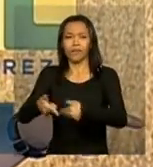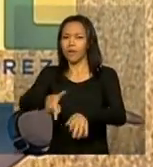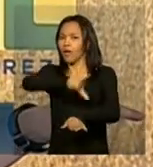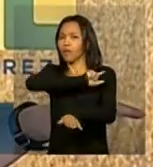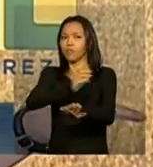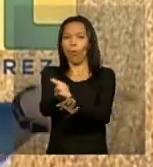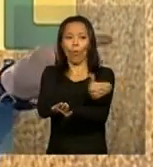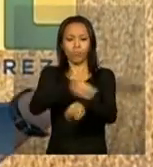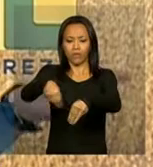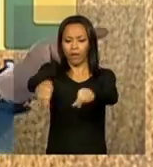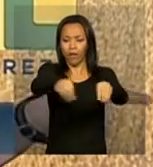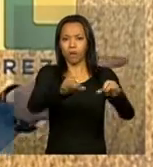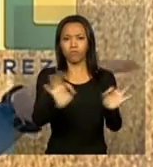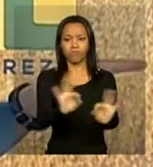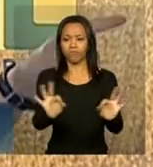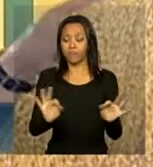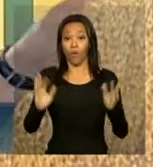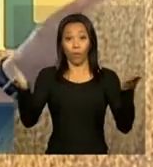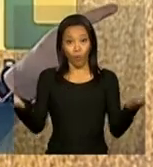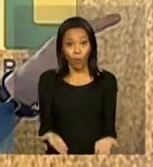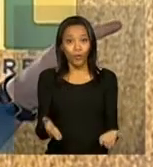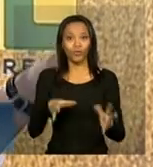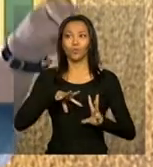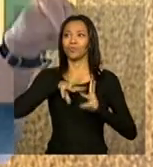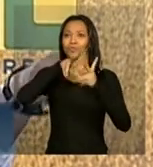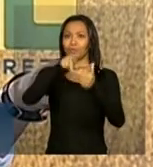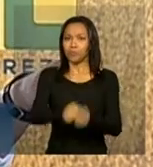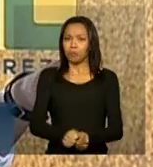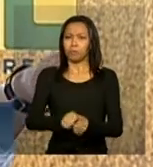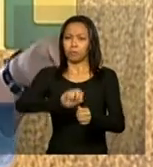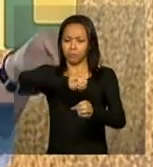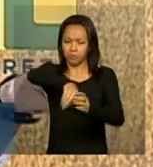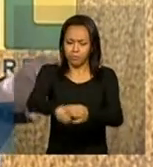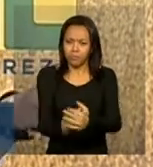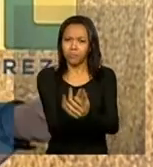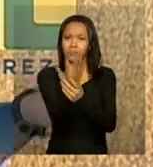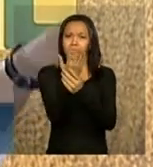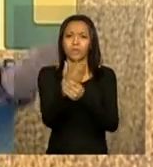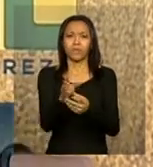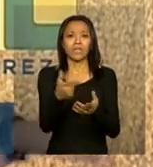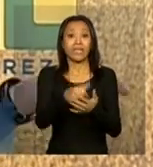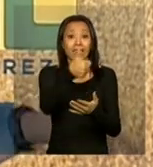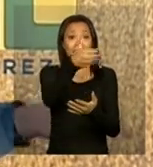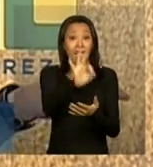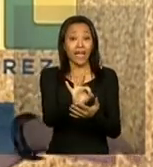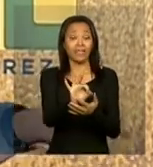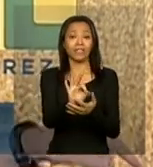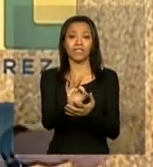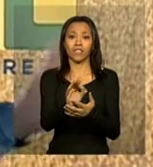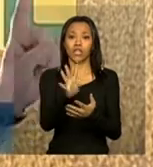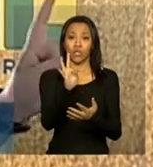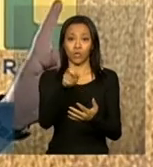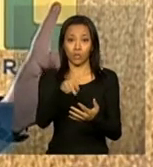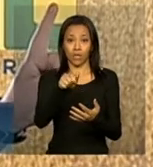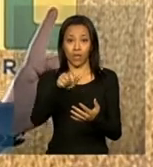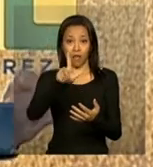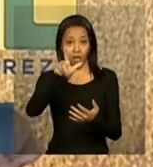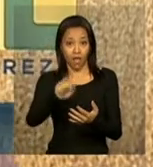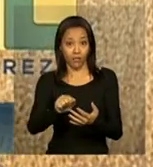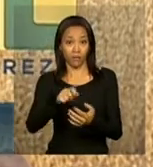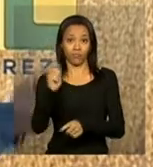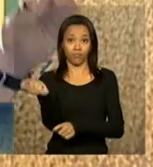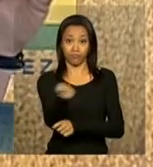produzia as terras mais produtivas do mundo hoje, que produzem aproximadamente 10 toneladas por hectare ano sem